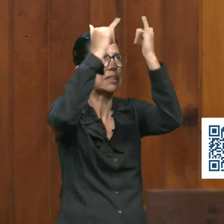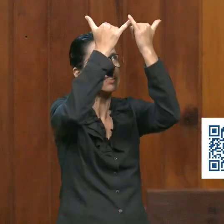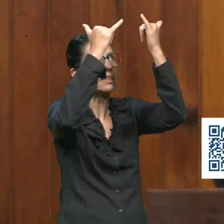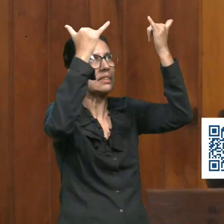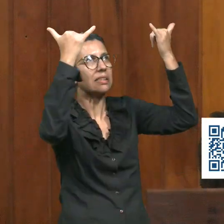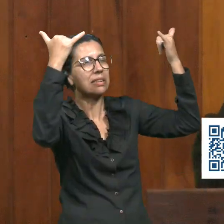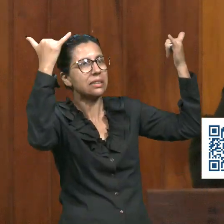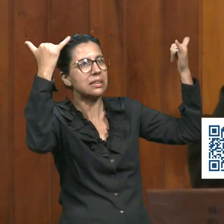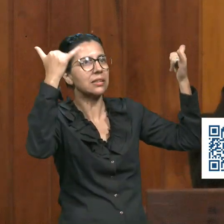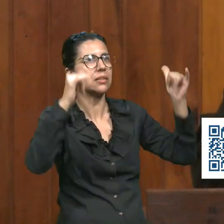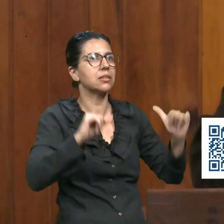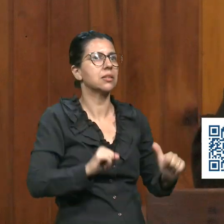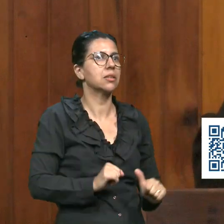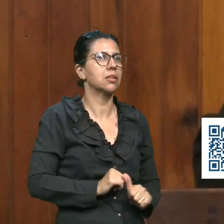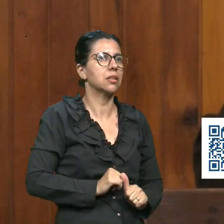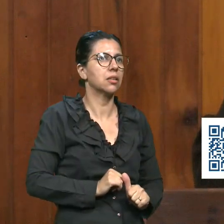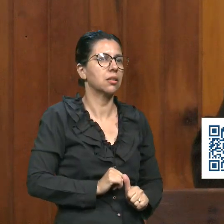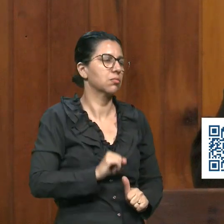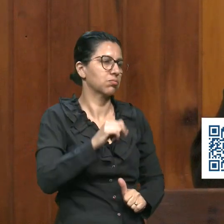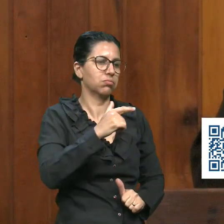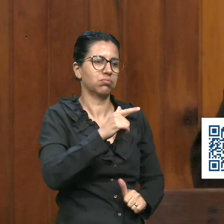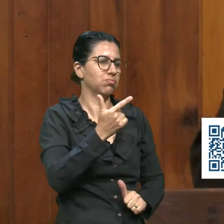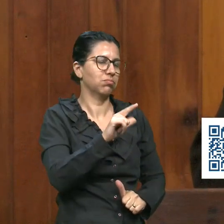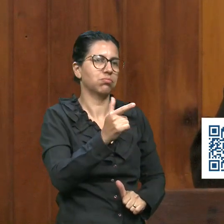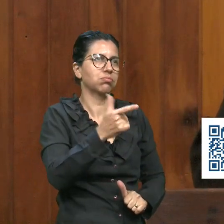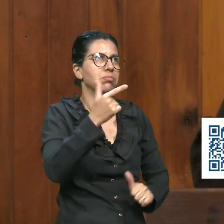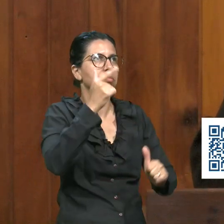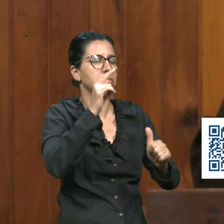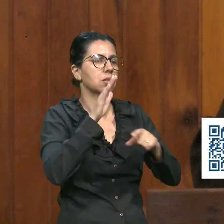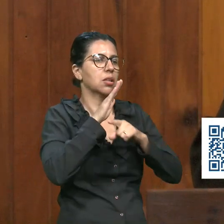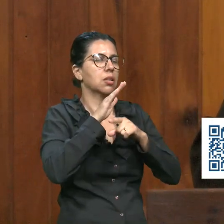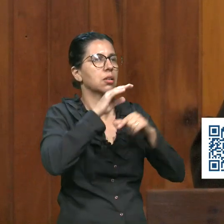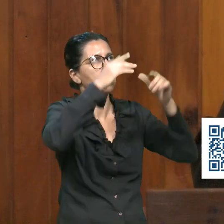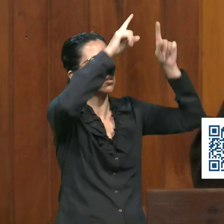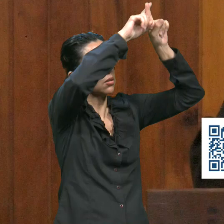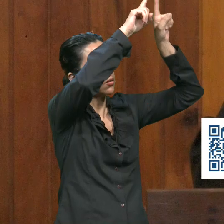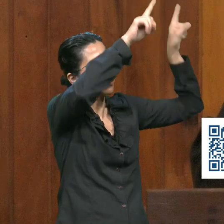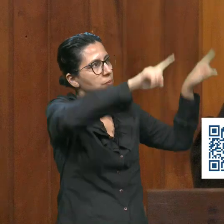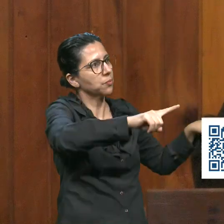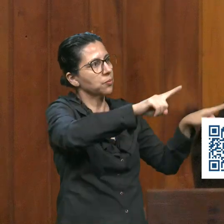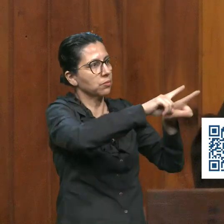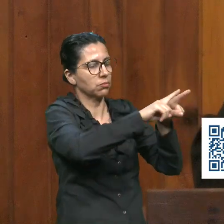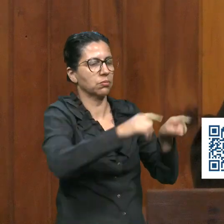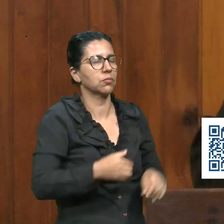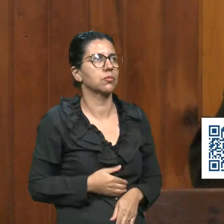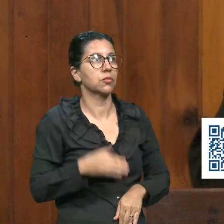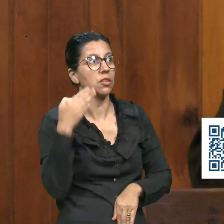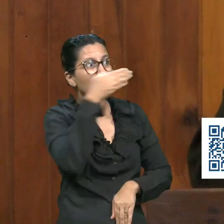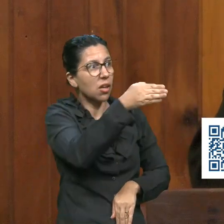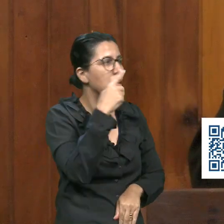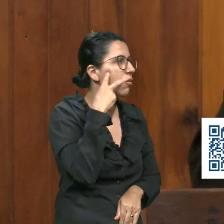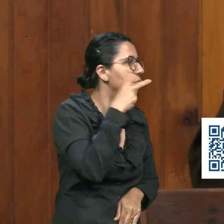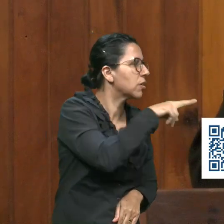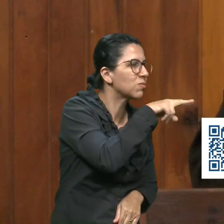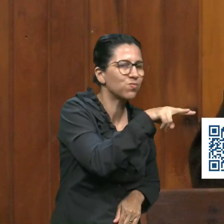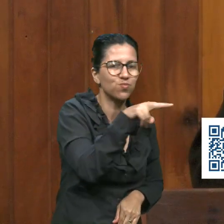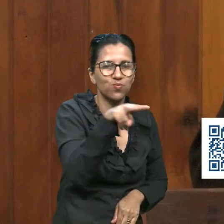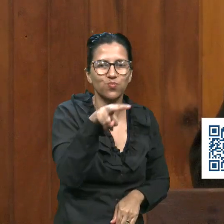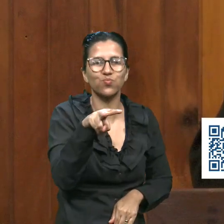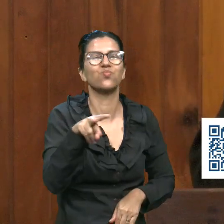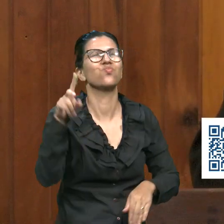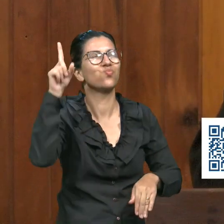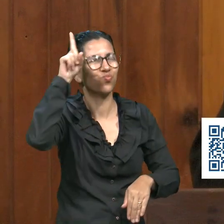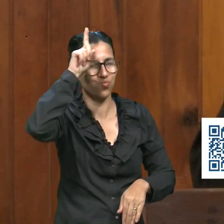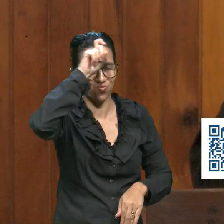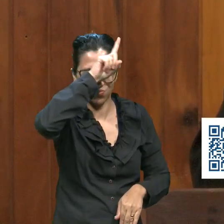de certa forma, para se instalar ar-condicionados. Só indo lá para ver as dificuldades que esses funcionários